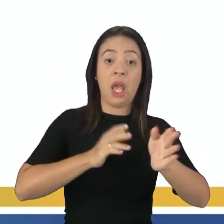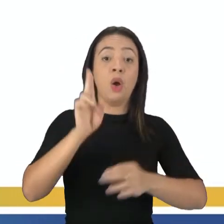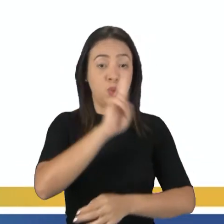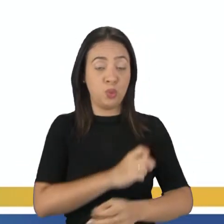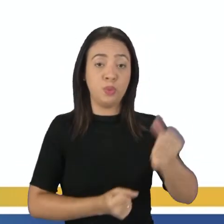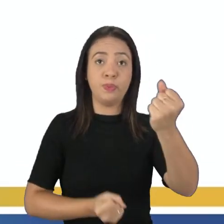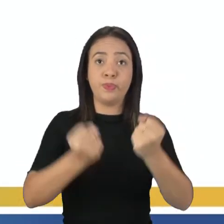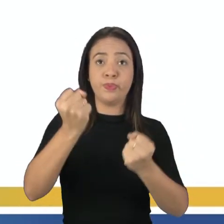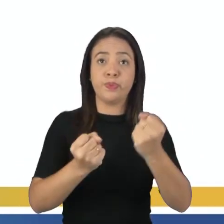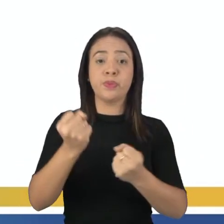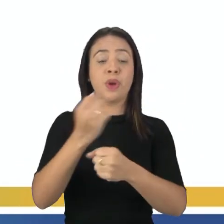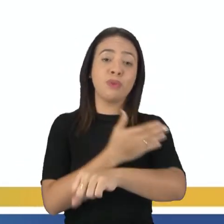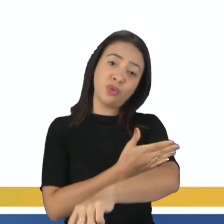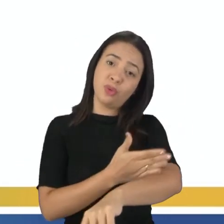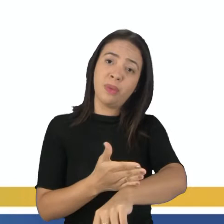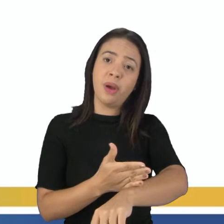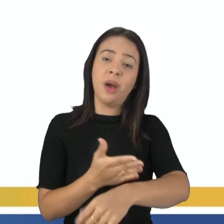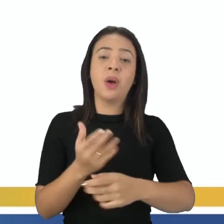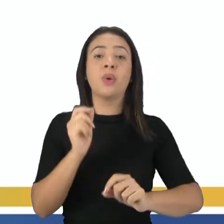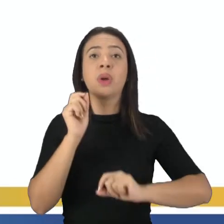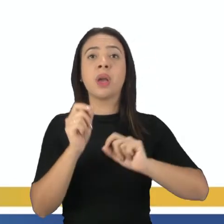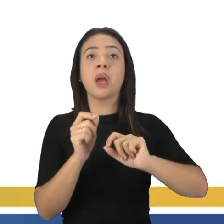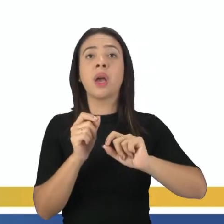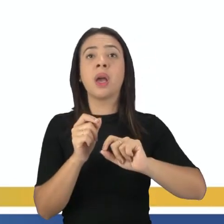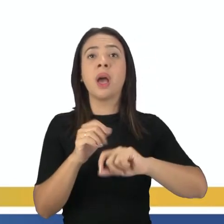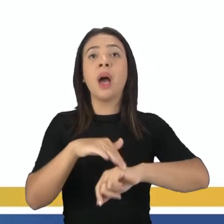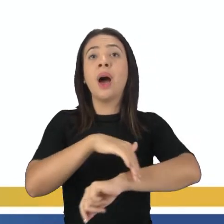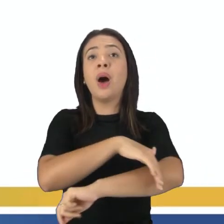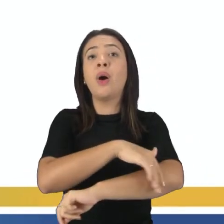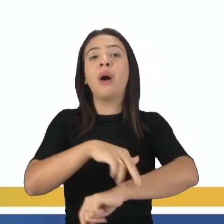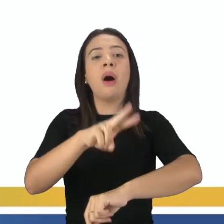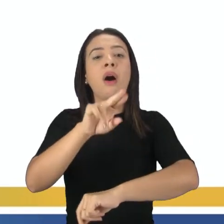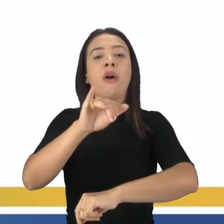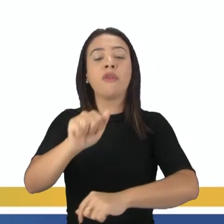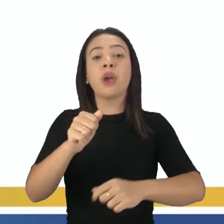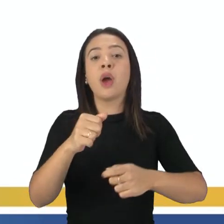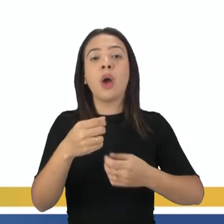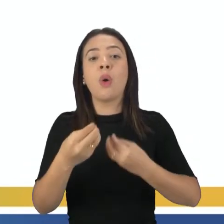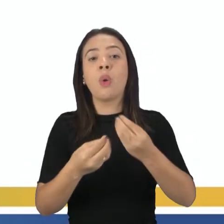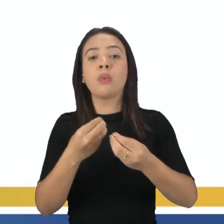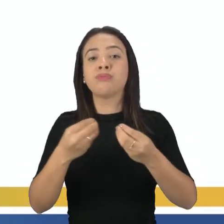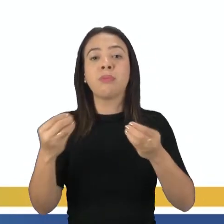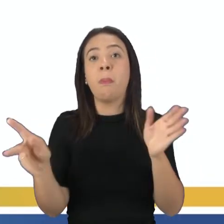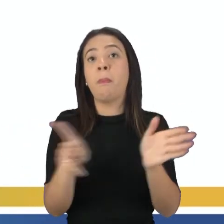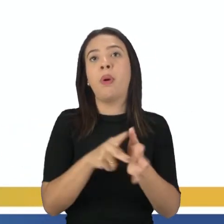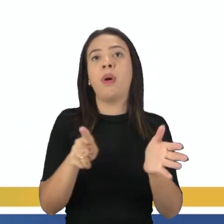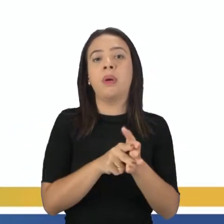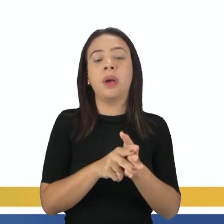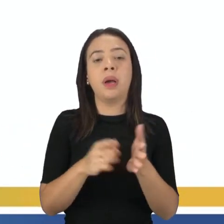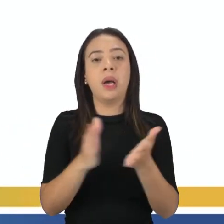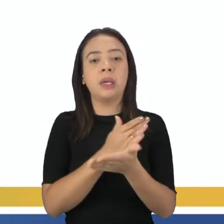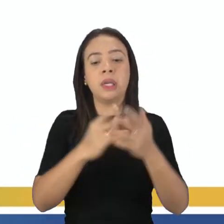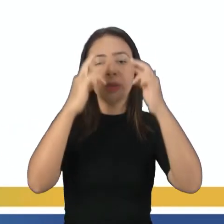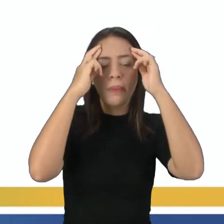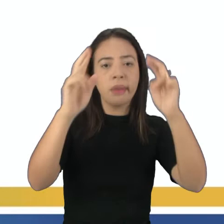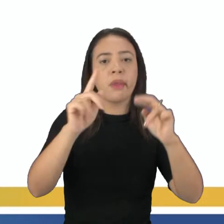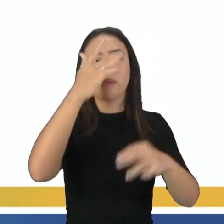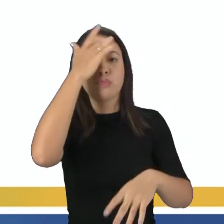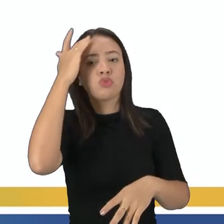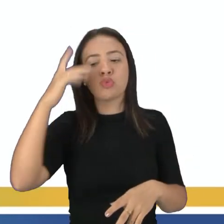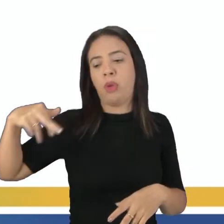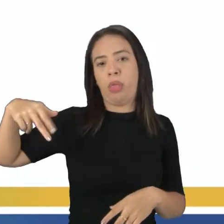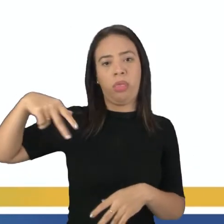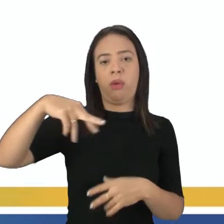se acostumaram a usar a via como propriedade particular, sem respeitar os usuários mais frágeis, como os